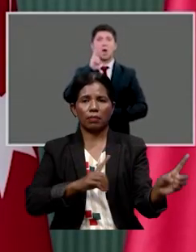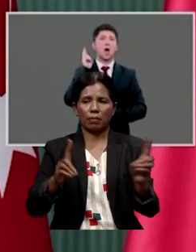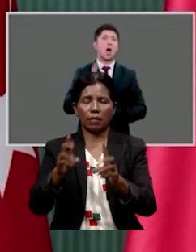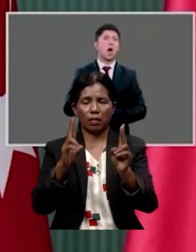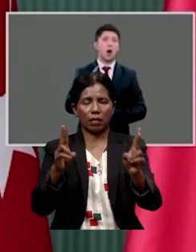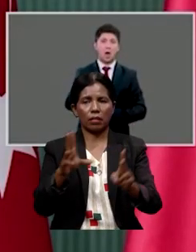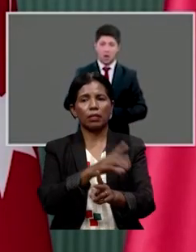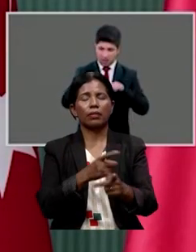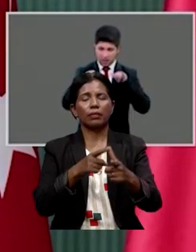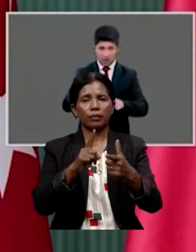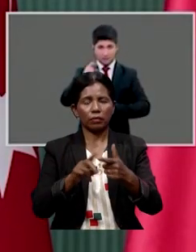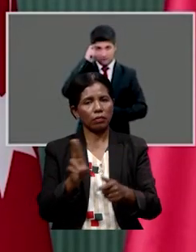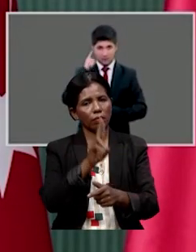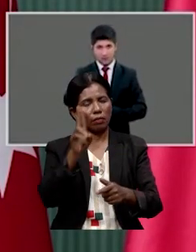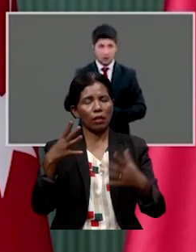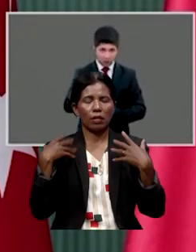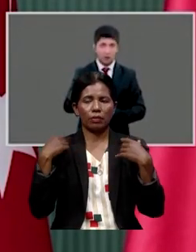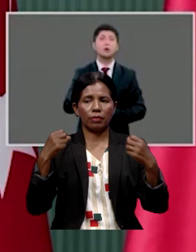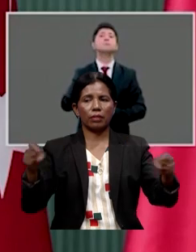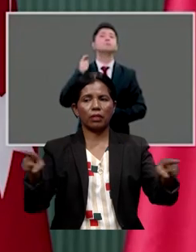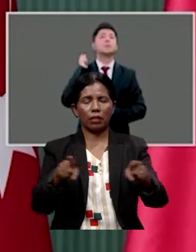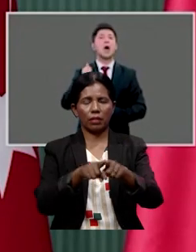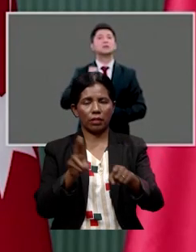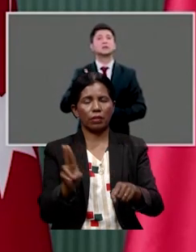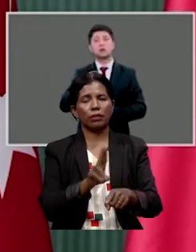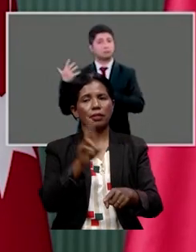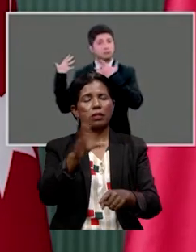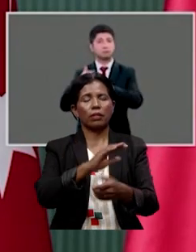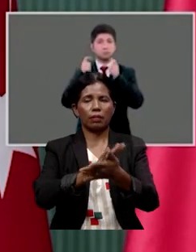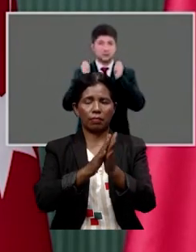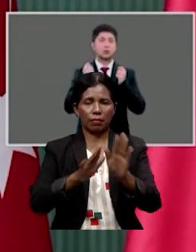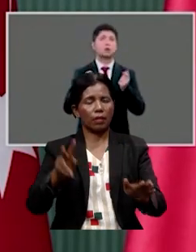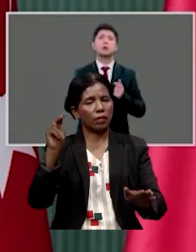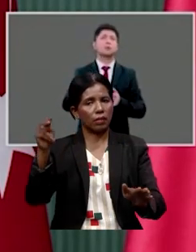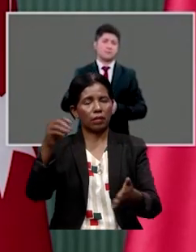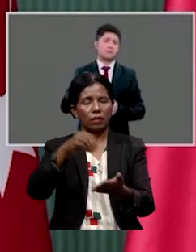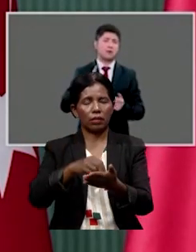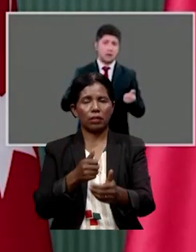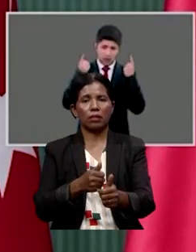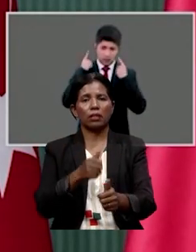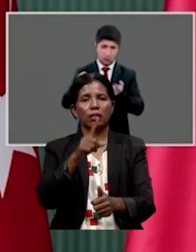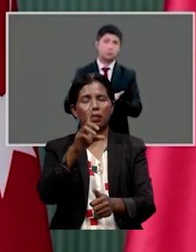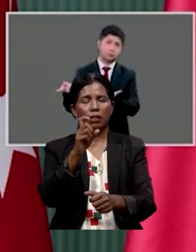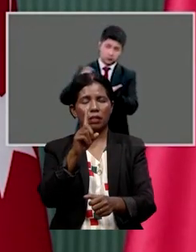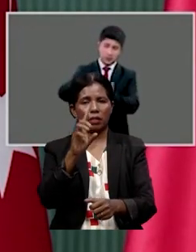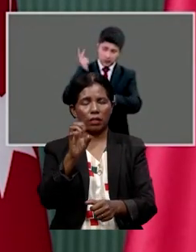leis de autoridade, ou usa força nessa ia unidade, para resolução paz nia, anota reunida a tosia de